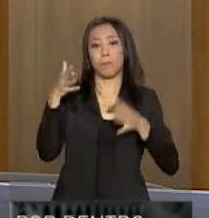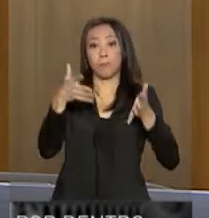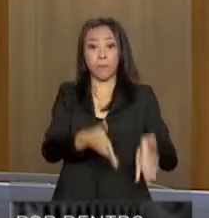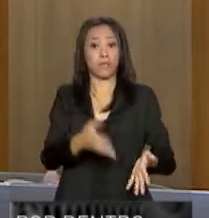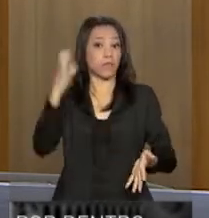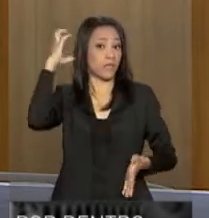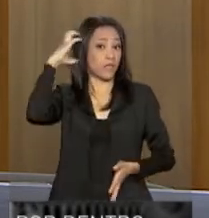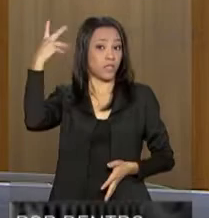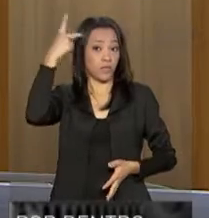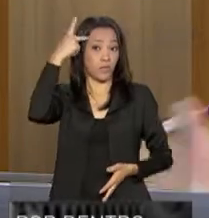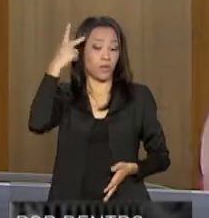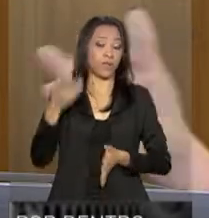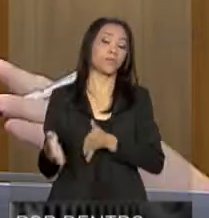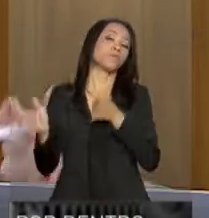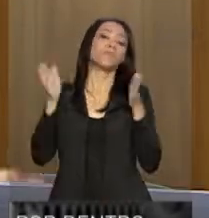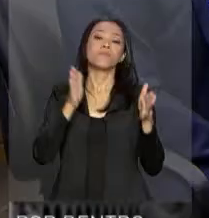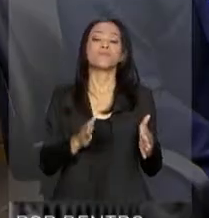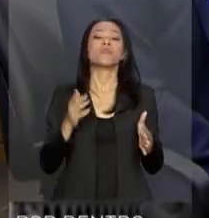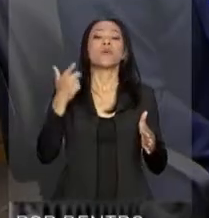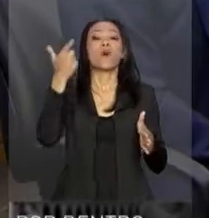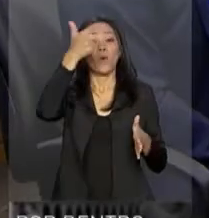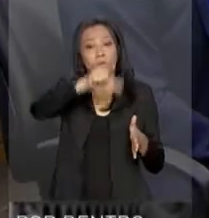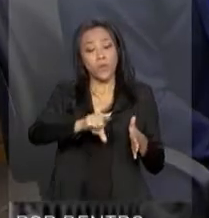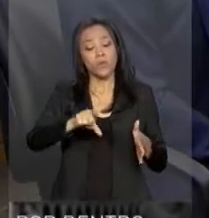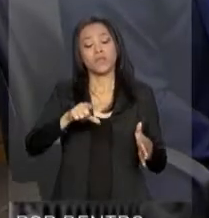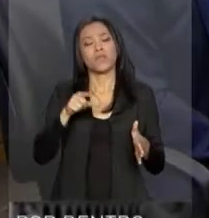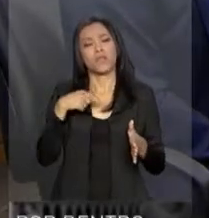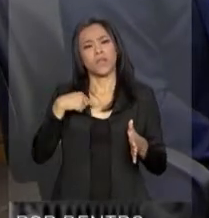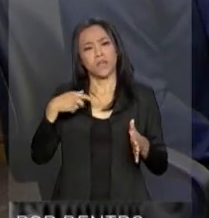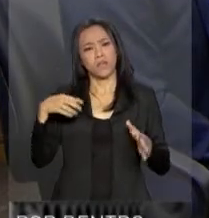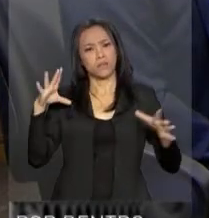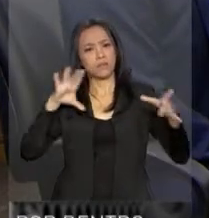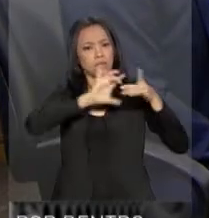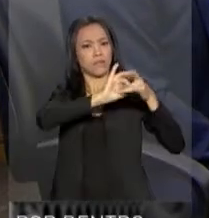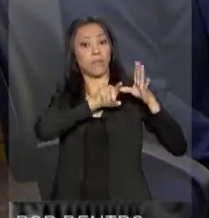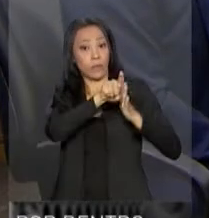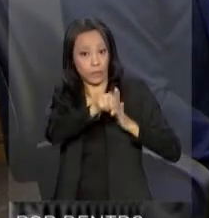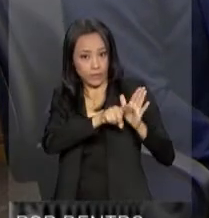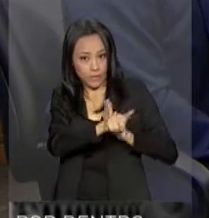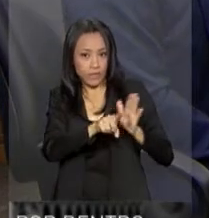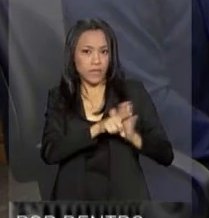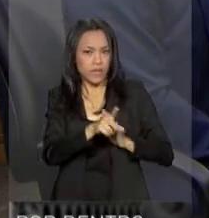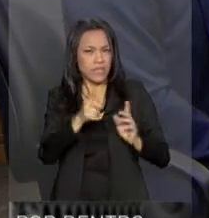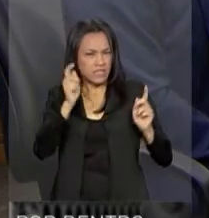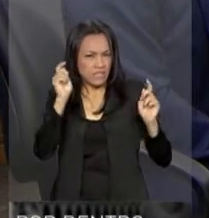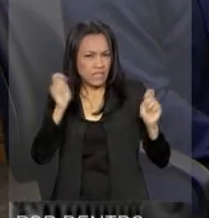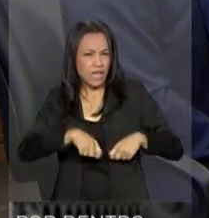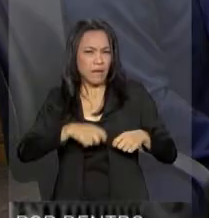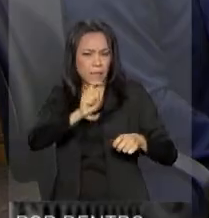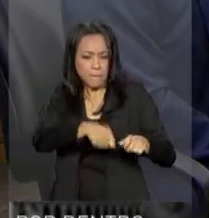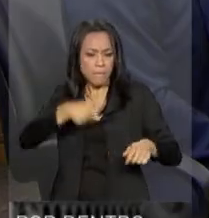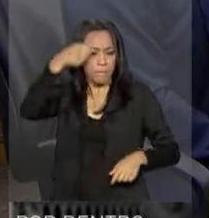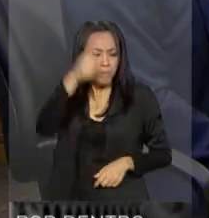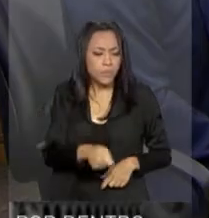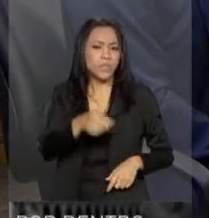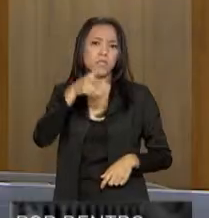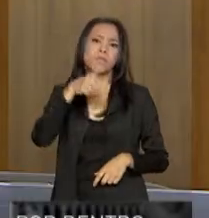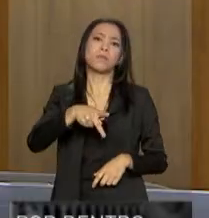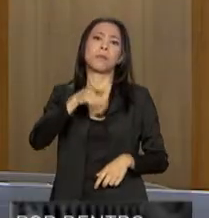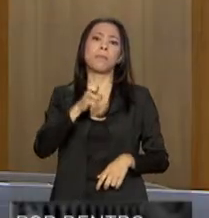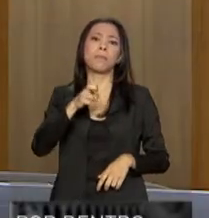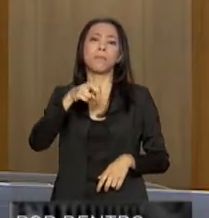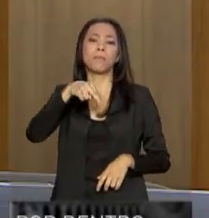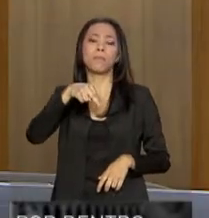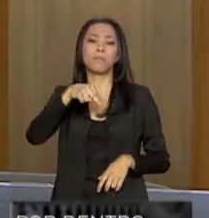paulo bom ministro aproveitando o gancho desse assunto é possível equilibrar uma punição exemplar com o ressarcimento de recursos desviados